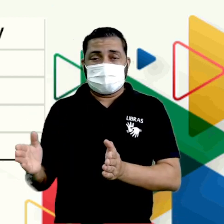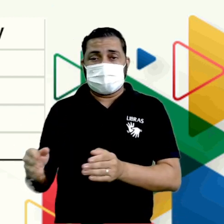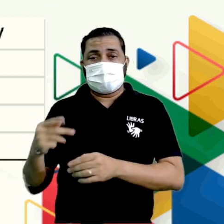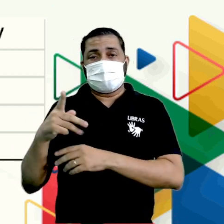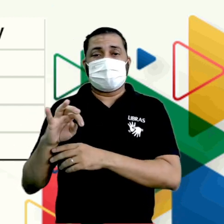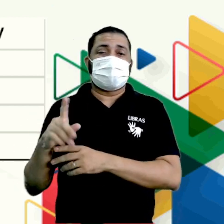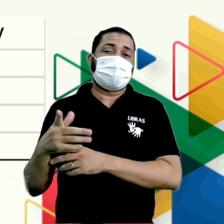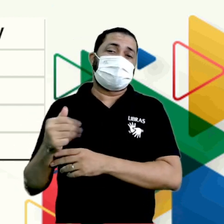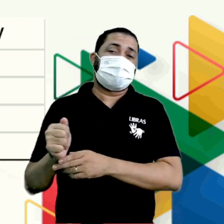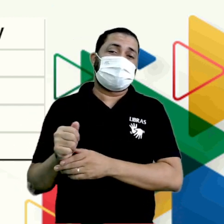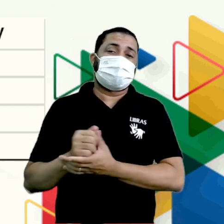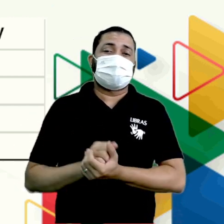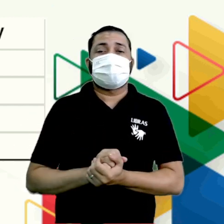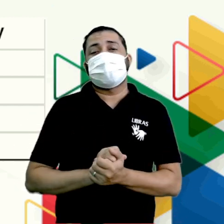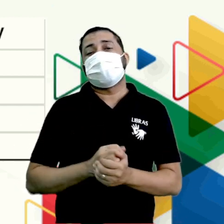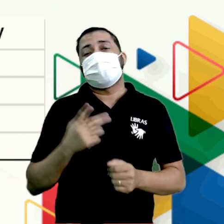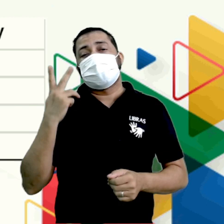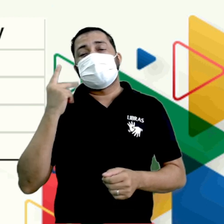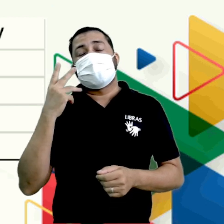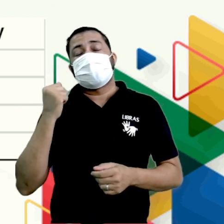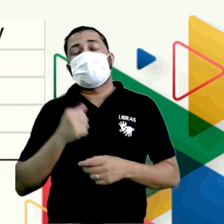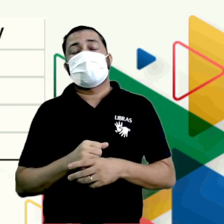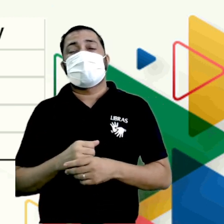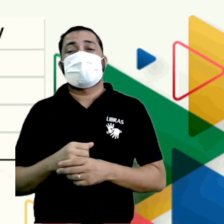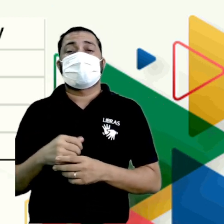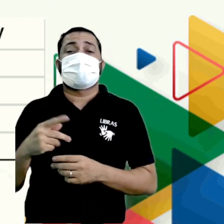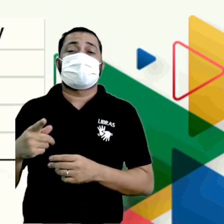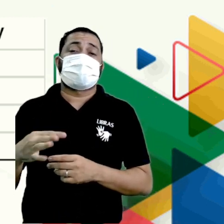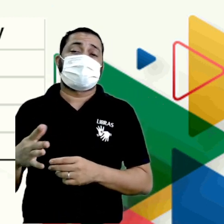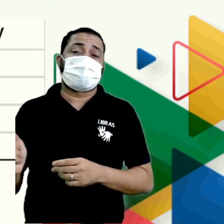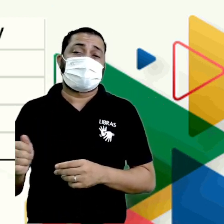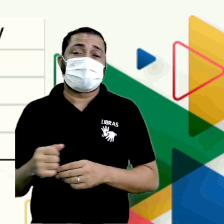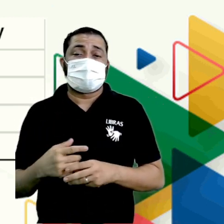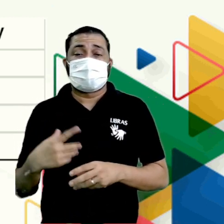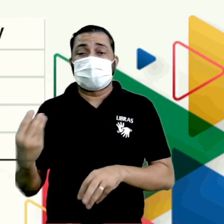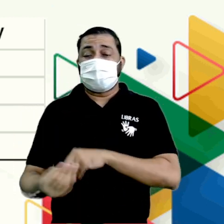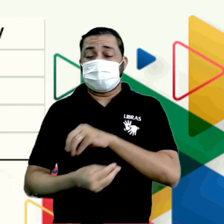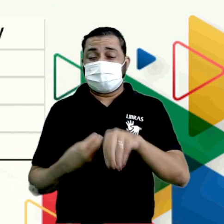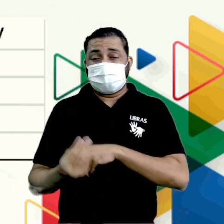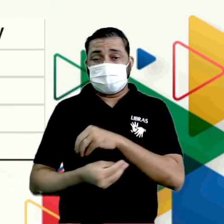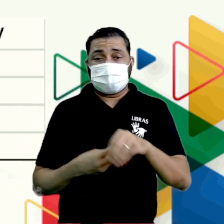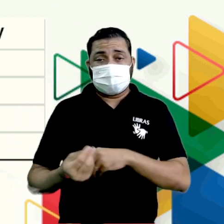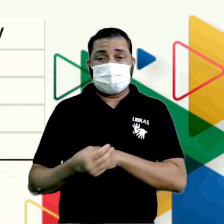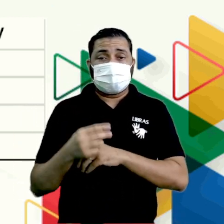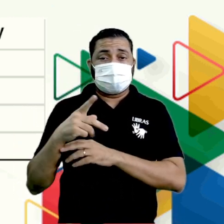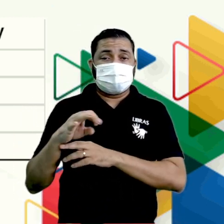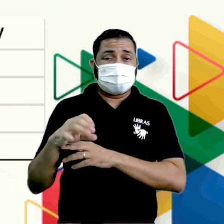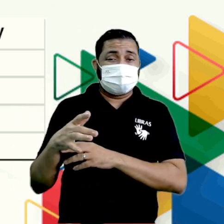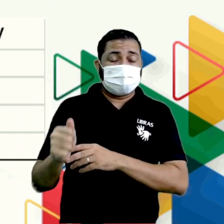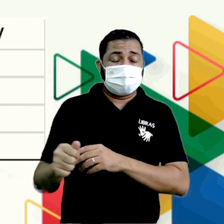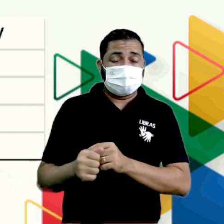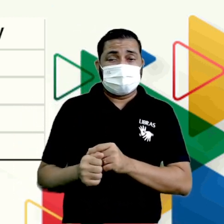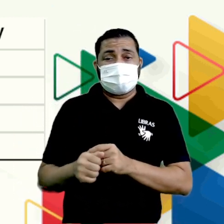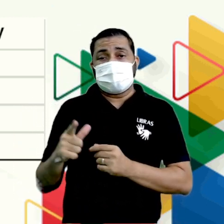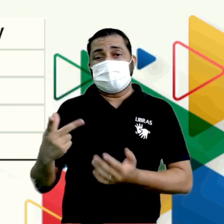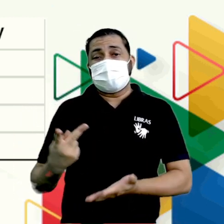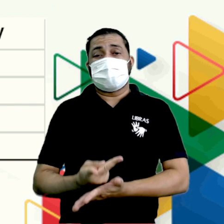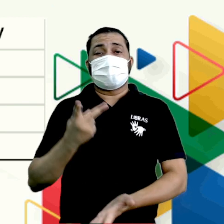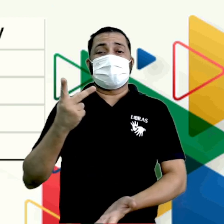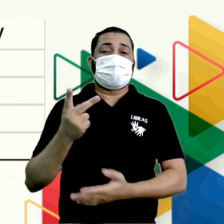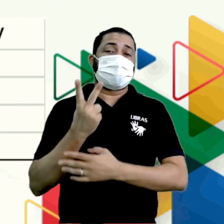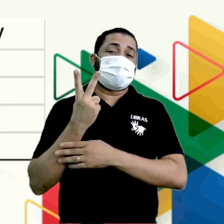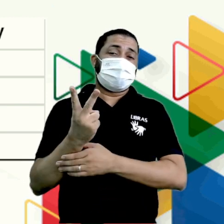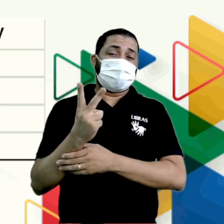ou parte da eletrólise, normalmente parte da pilha. As reações na pilha ou na eletrólise, ela ocorrem em